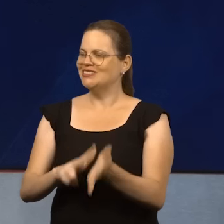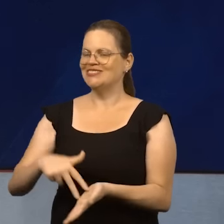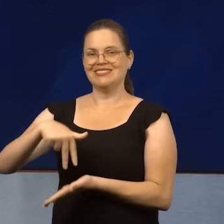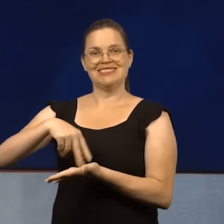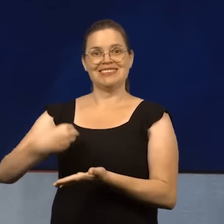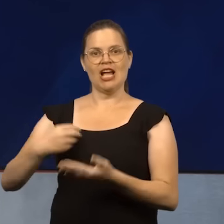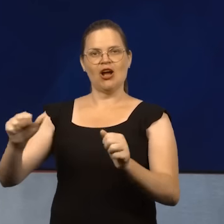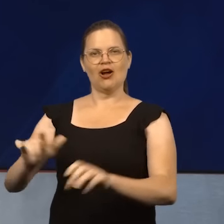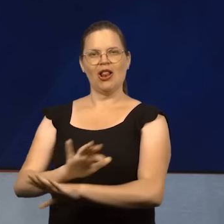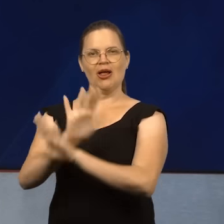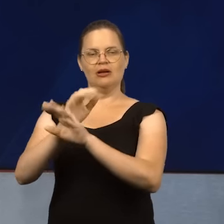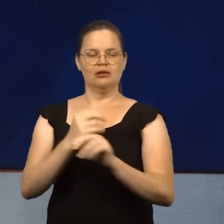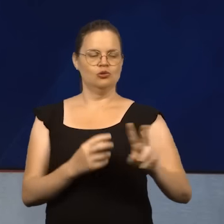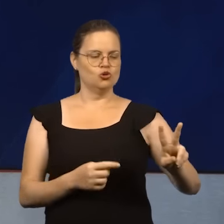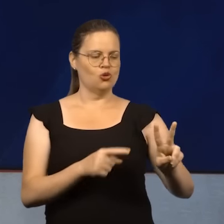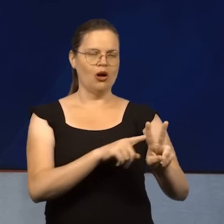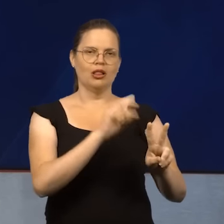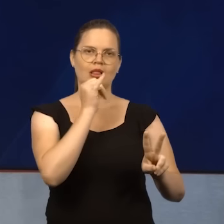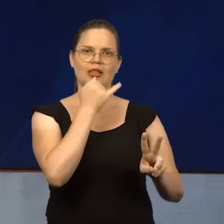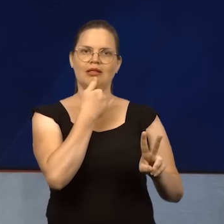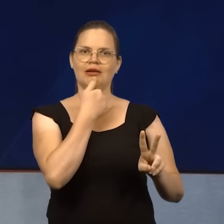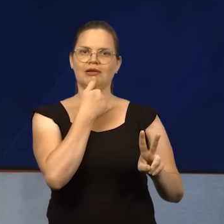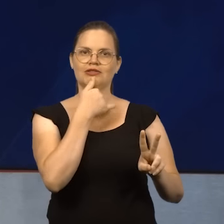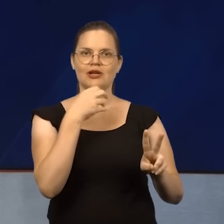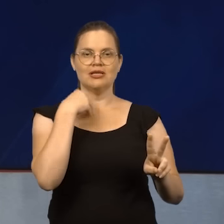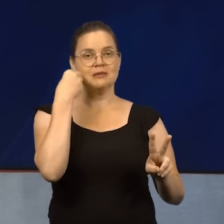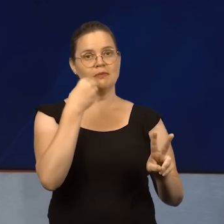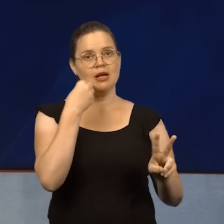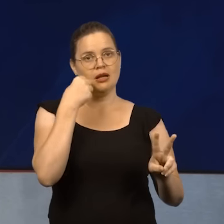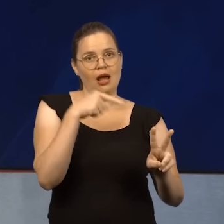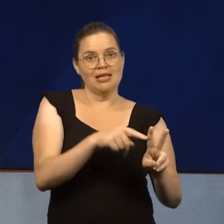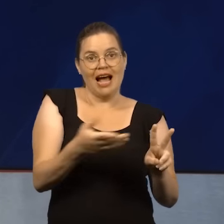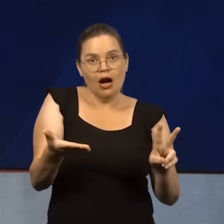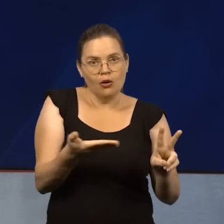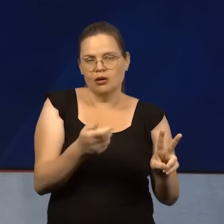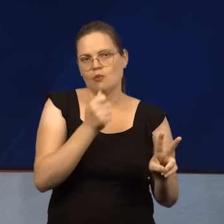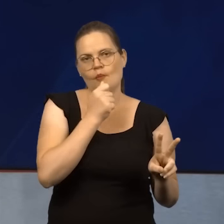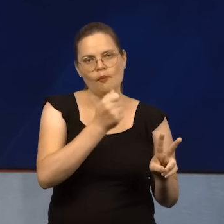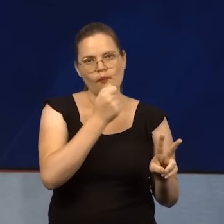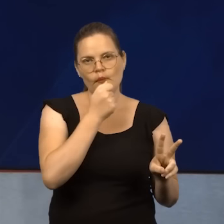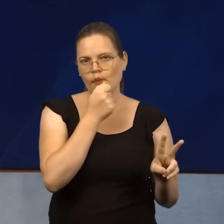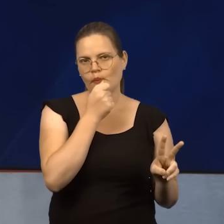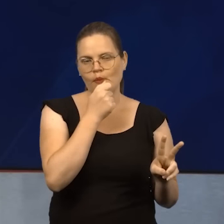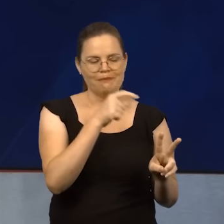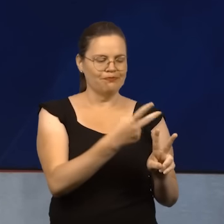dois discípulos que ainda não tiveram a sua experiência estavam tristes,